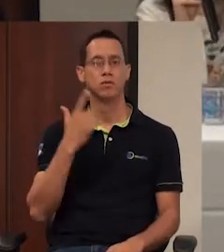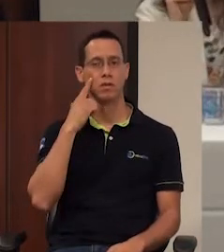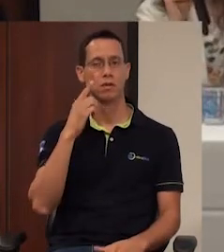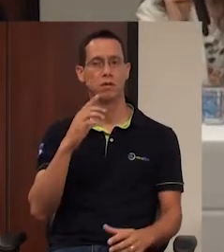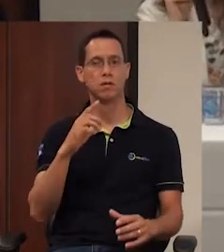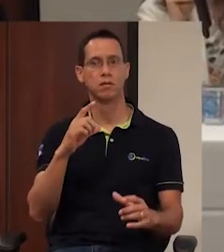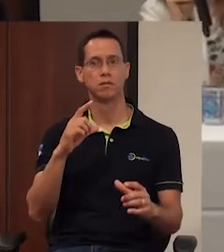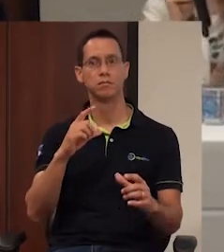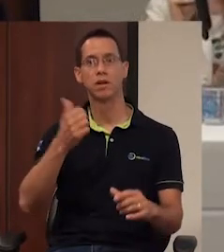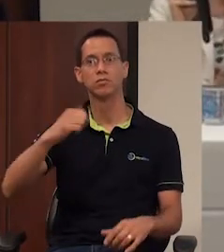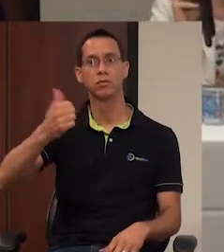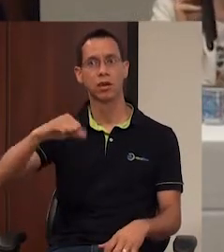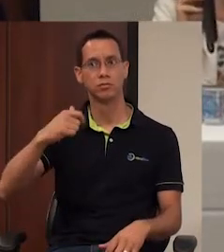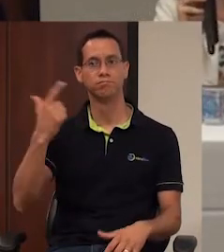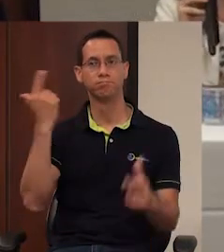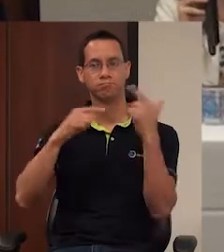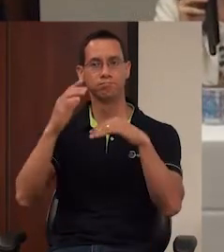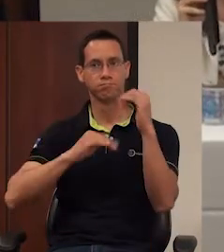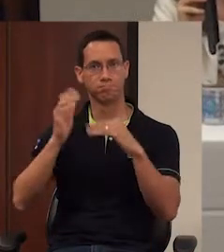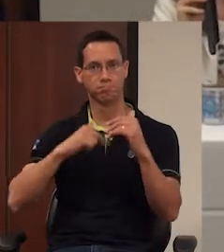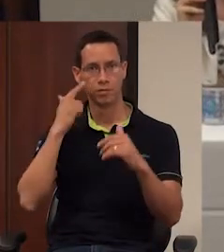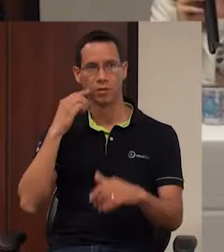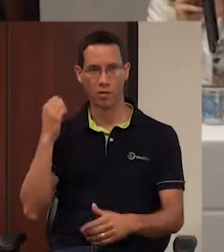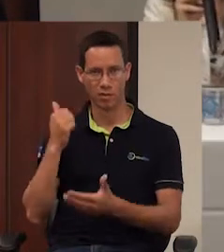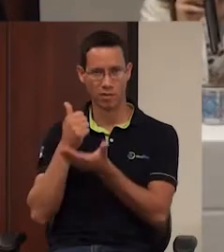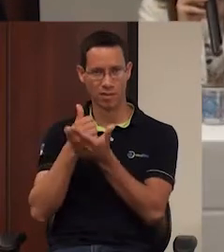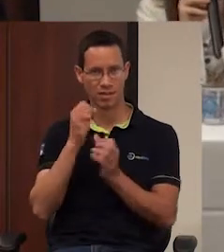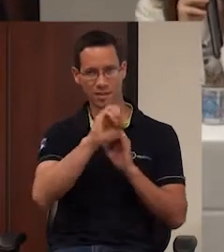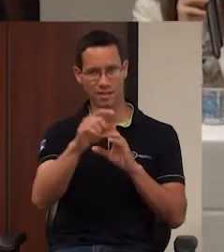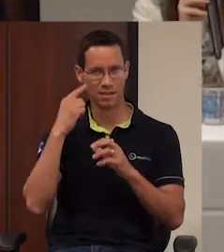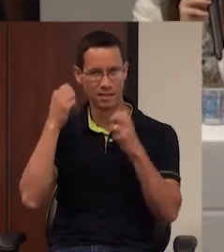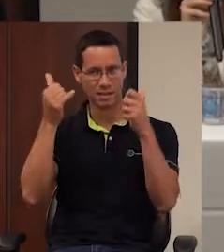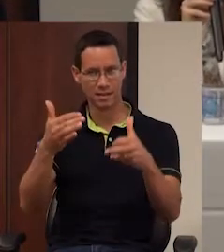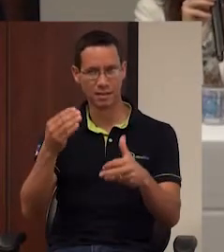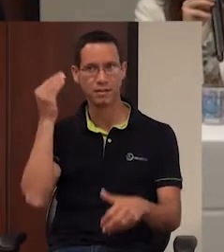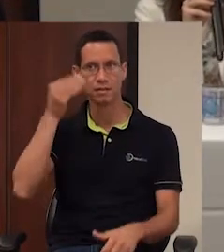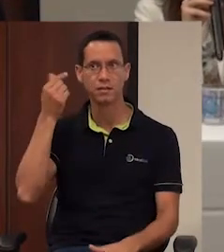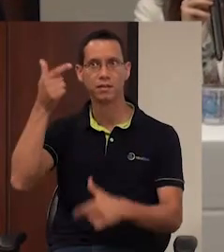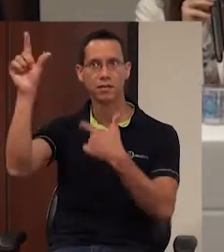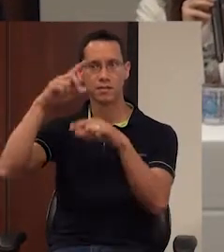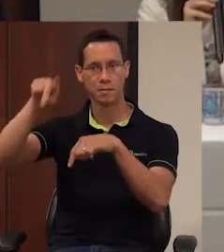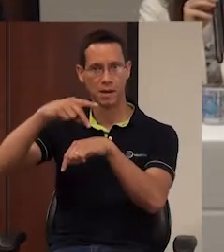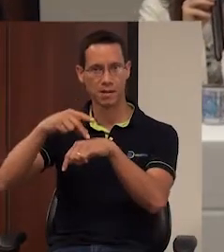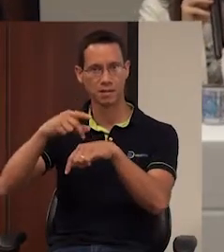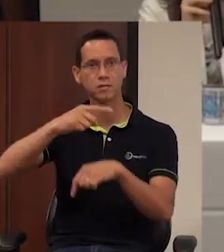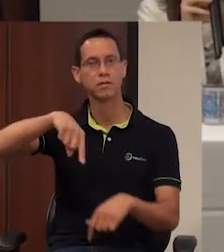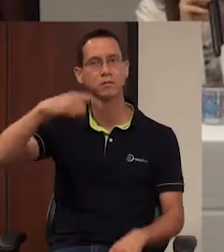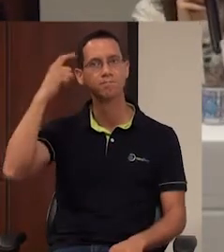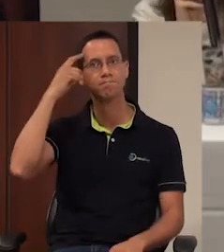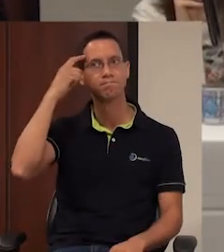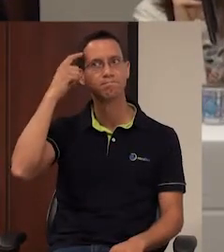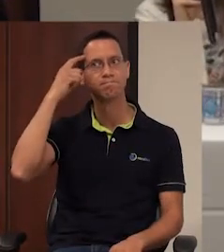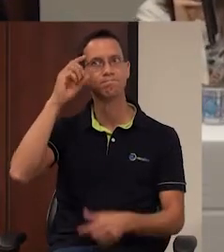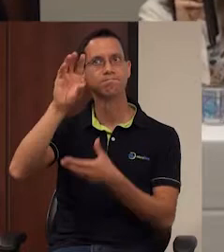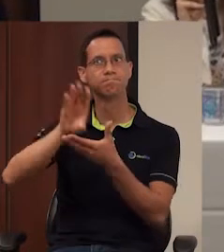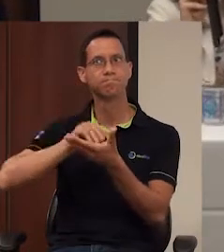eu vou trazer para vocês experiências que estão acontecendo fora, para a gente pensar como a gente poderia trabalhar isso aqui. Será que no Brasil a gente não poderia se inspirar um